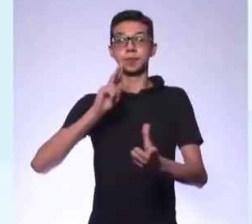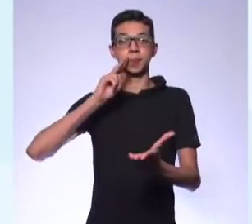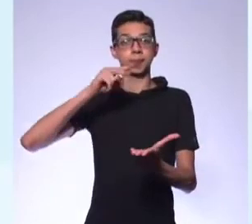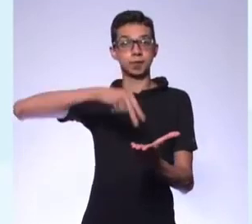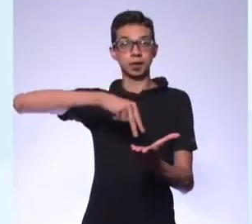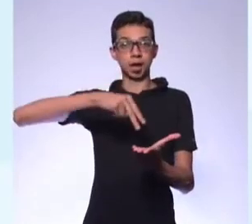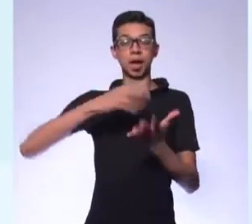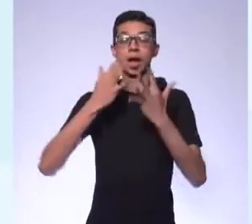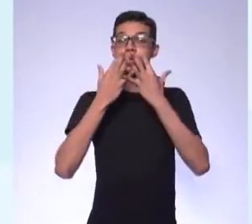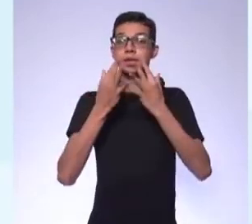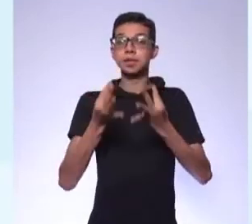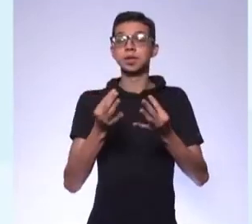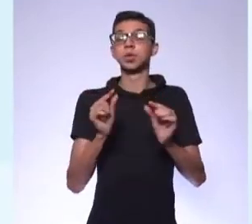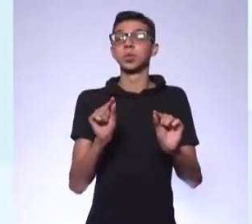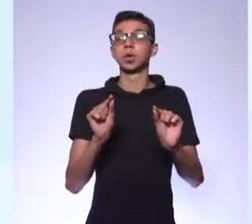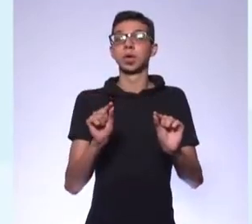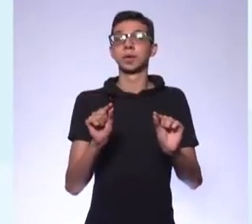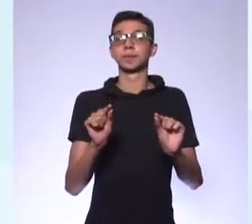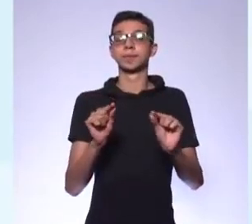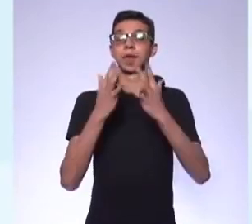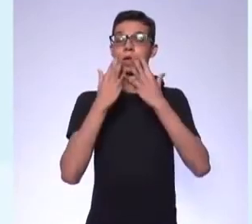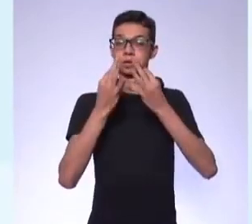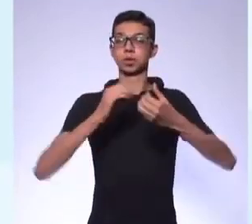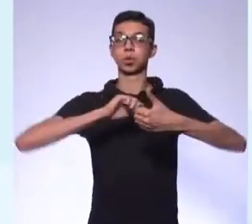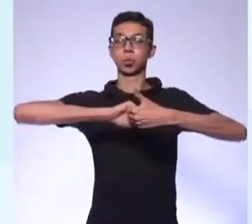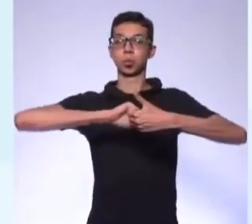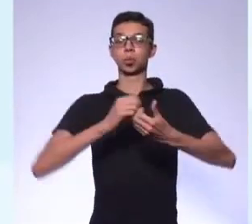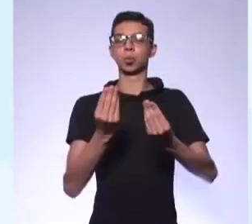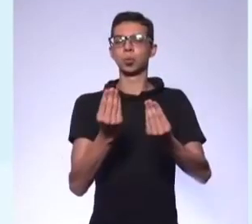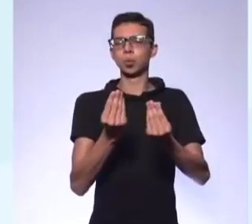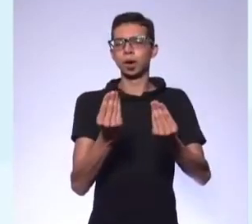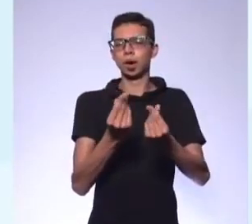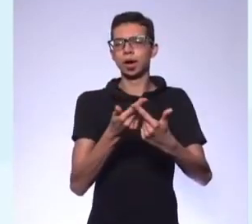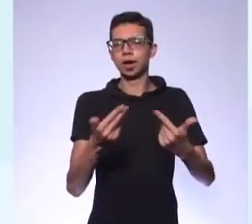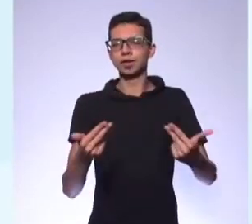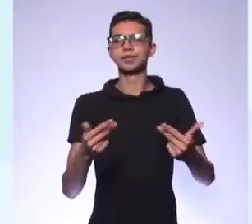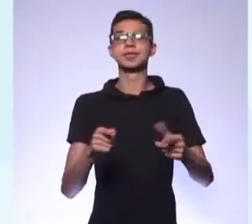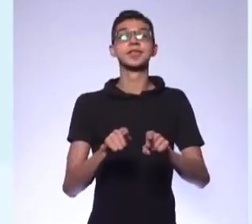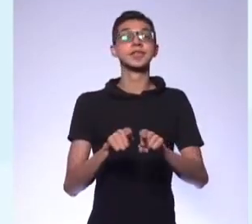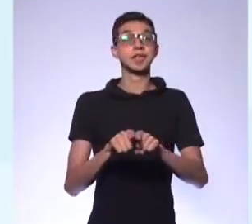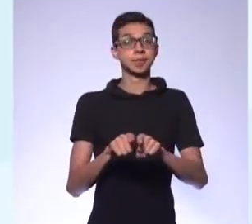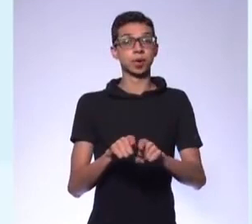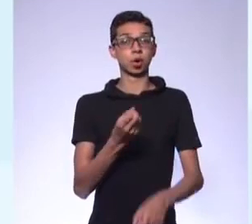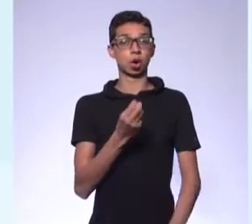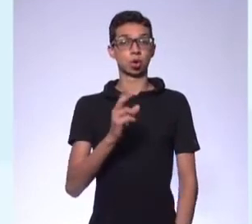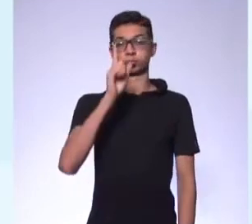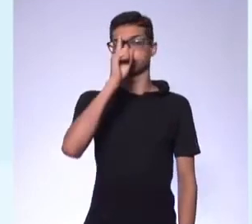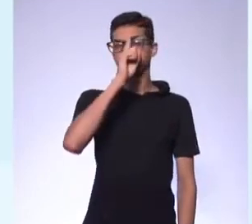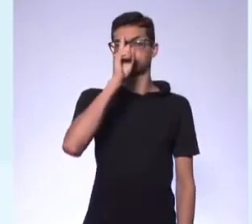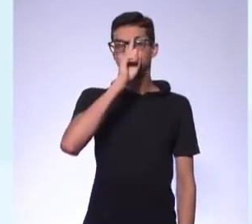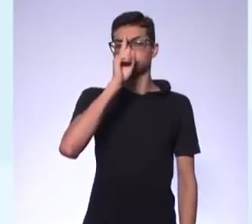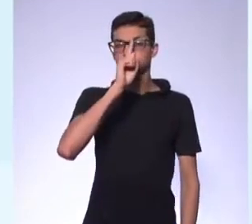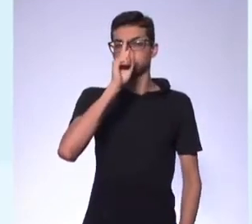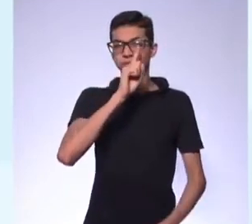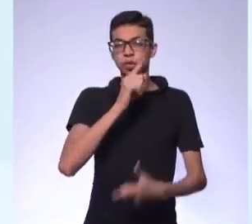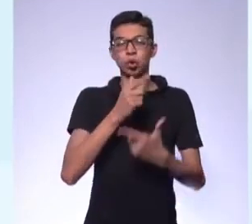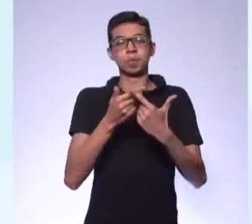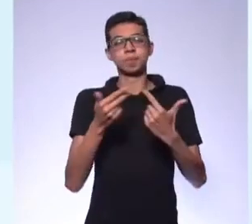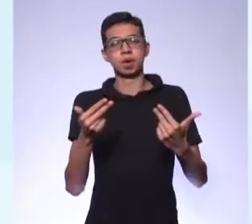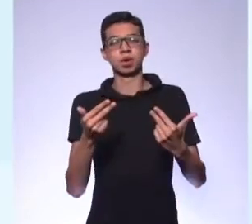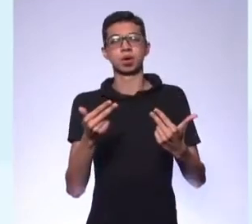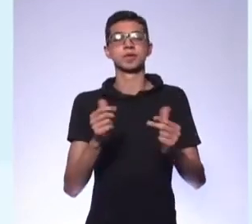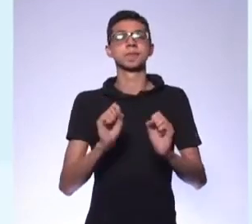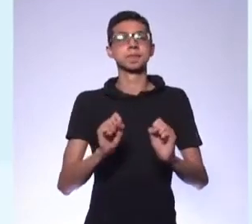Atentando, falei apresentando aqui, chega mais perto. Atentando para as qualidades e ou deficiências de um produto cultural, que pode ser